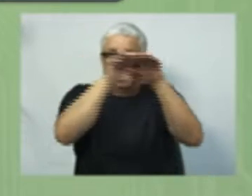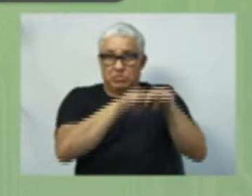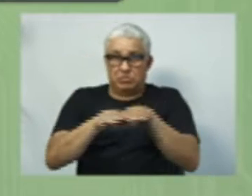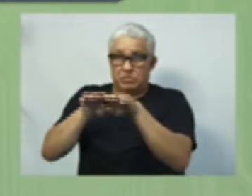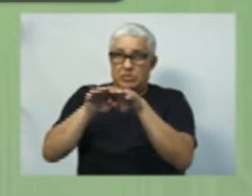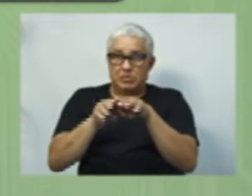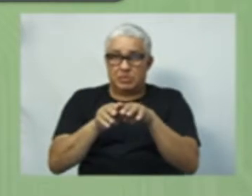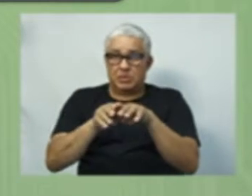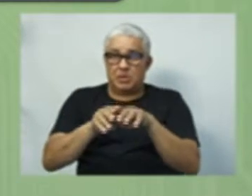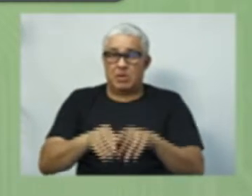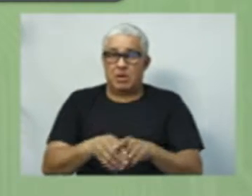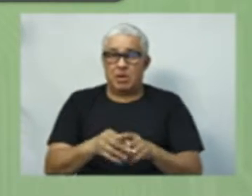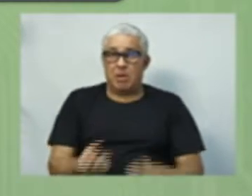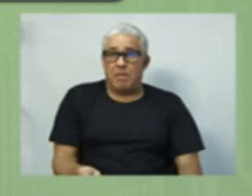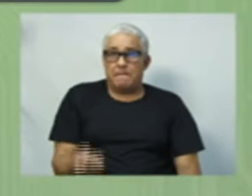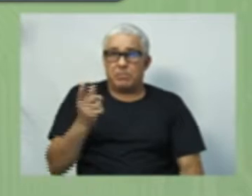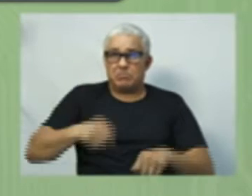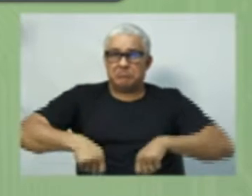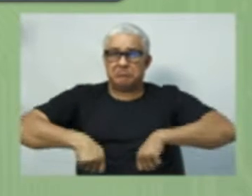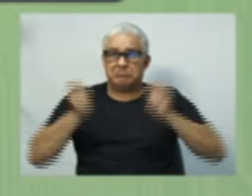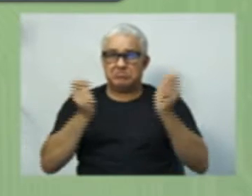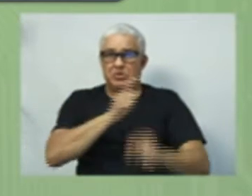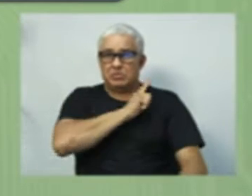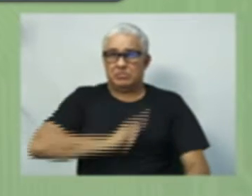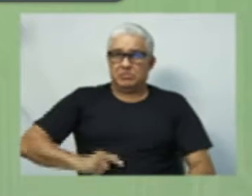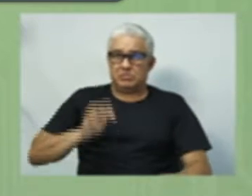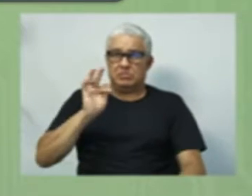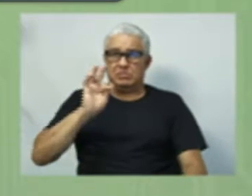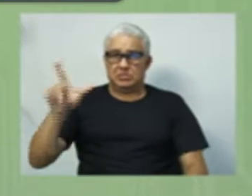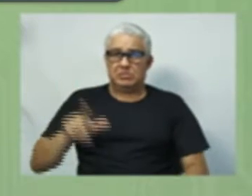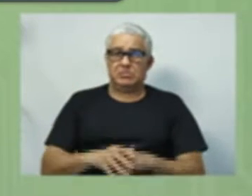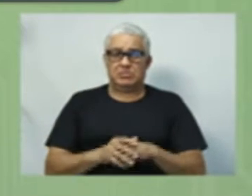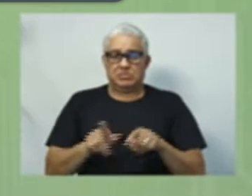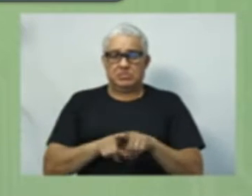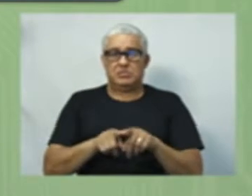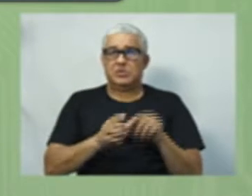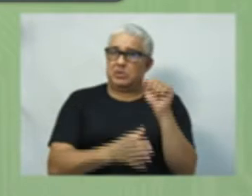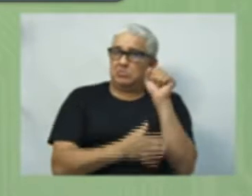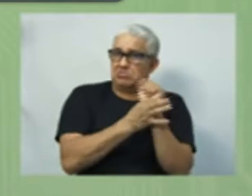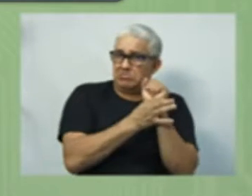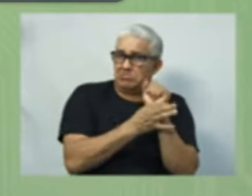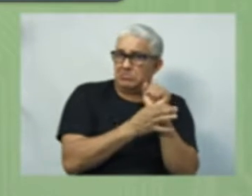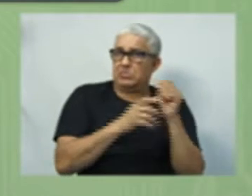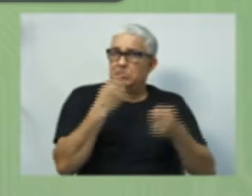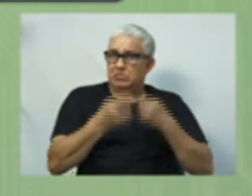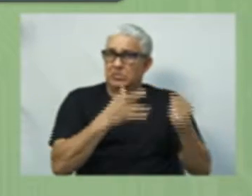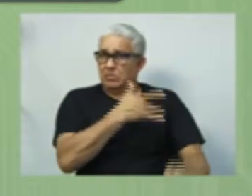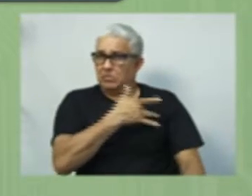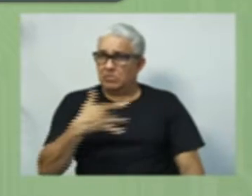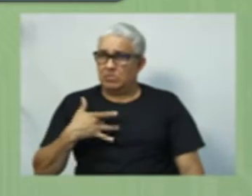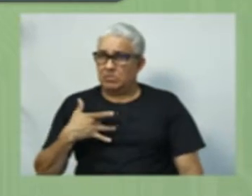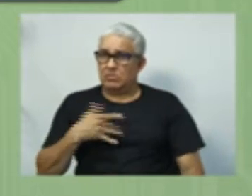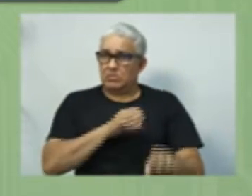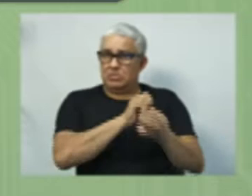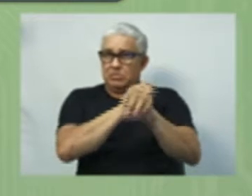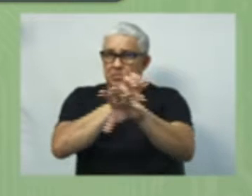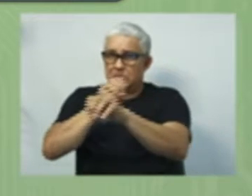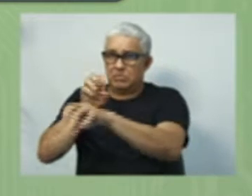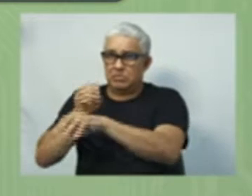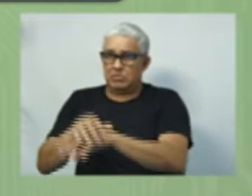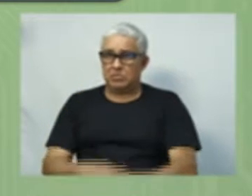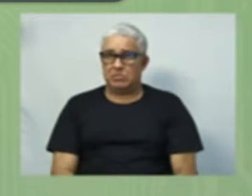federal, o estadual, o município prestar serviços de segurança, saúde,